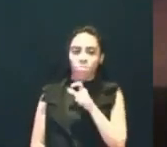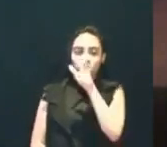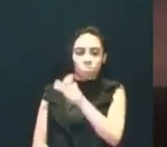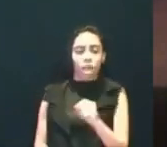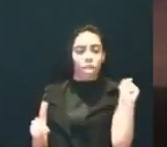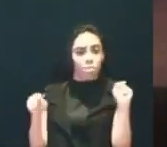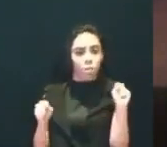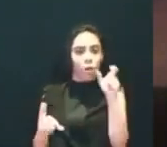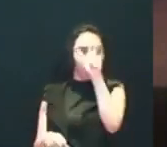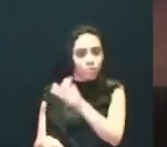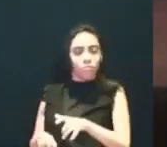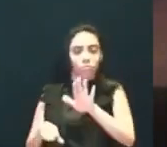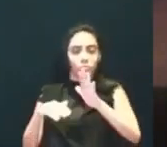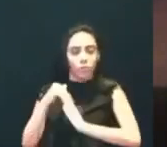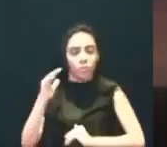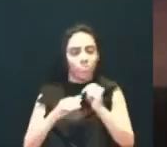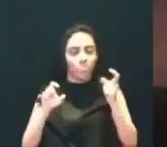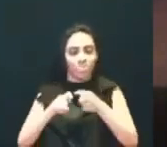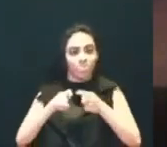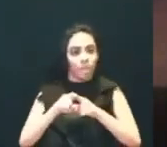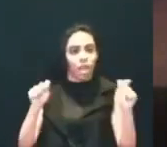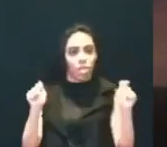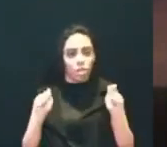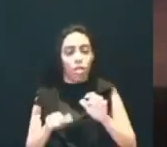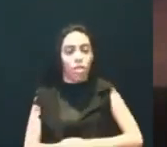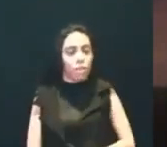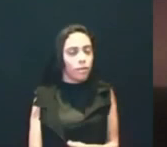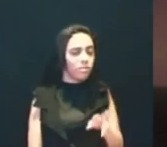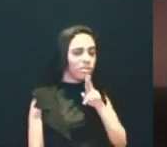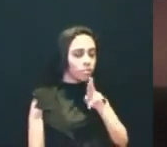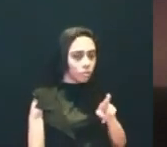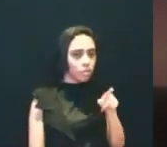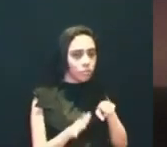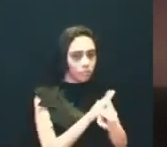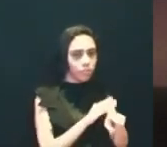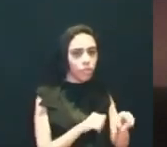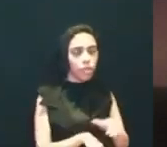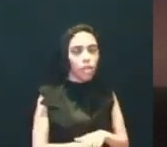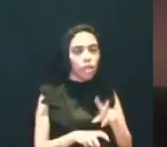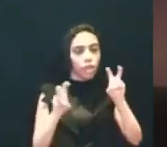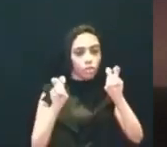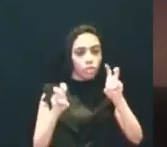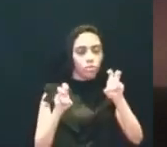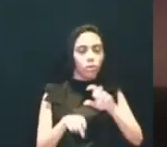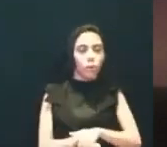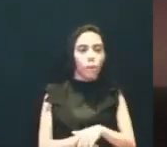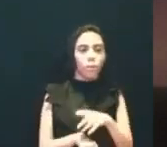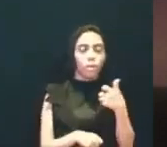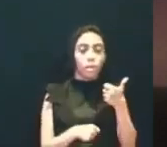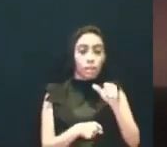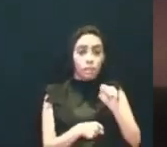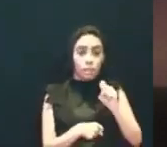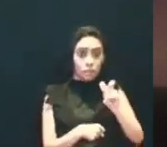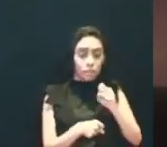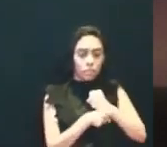falar, porque eu sou fã desse Bom, cara vamos lá. aí. Você fez duas perguntas, eu vou responder pela segunda, que é a questão da leucemia depois de 15 anos. Bom,